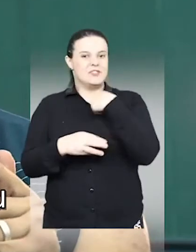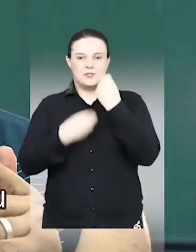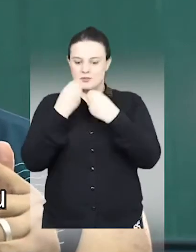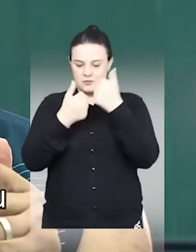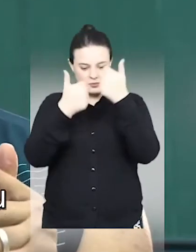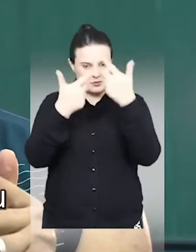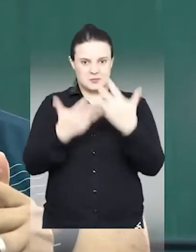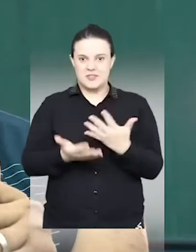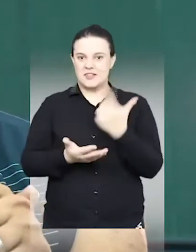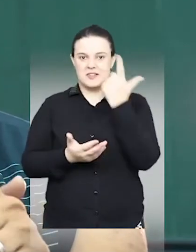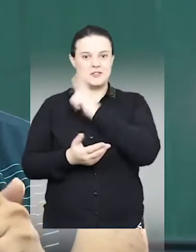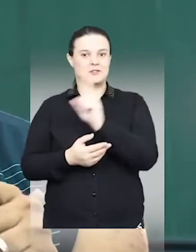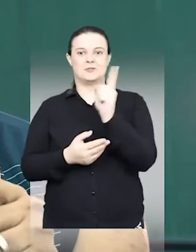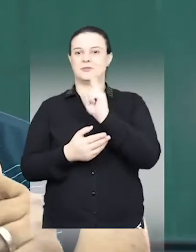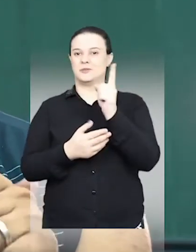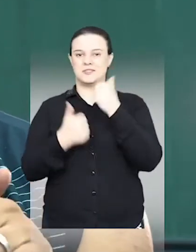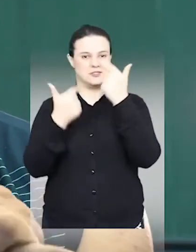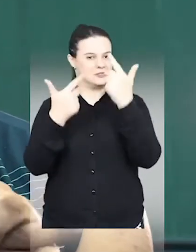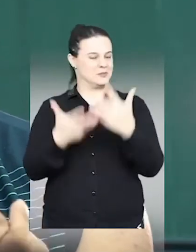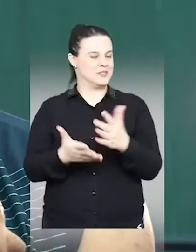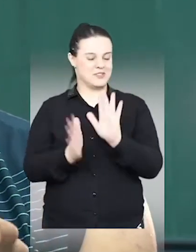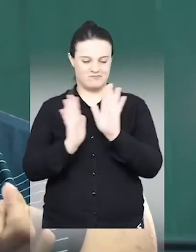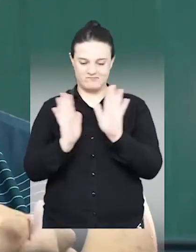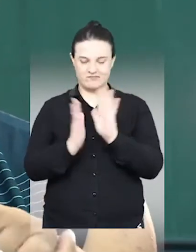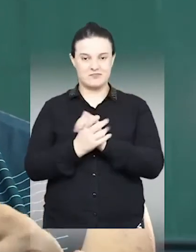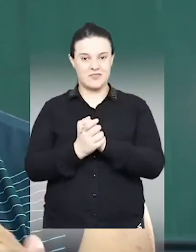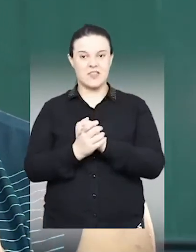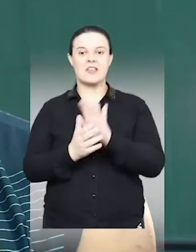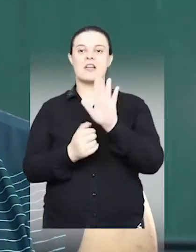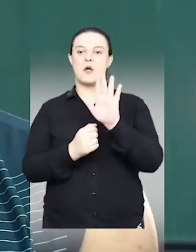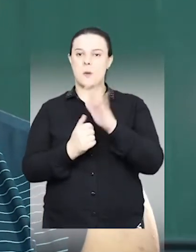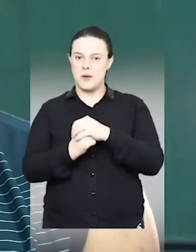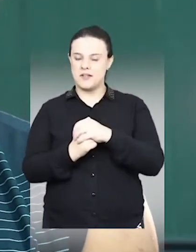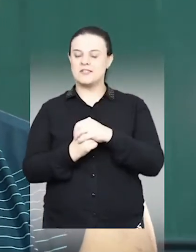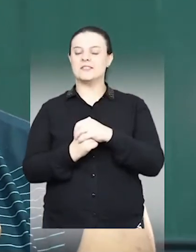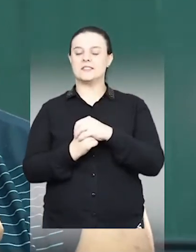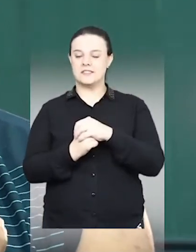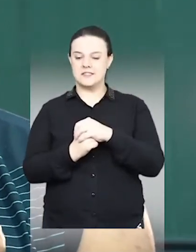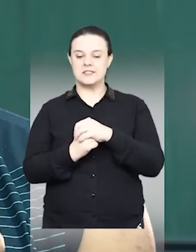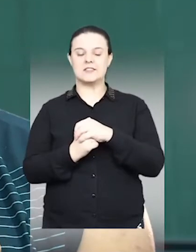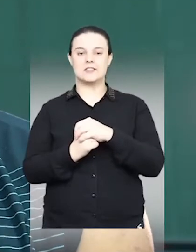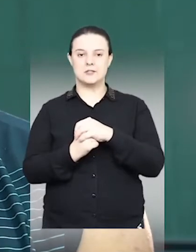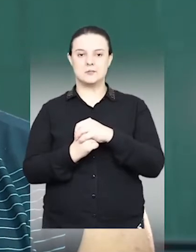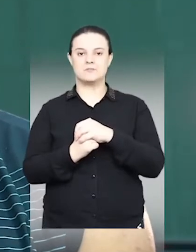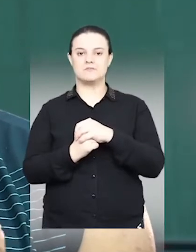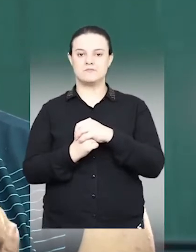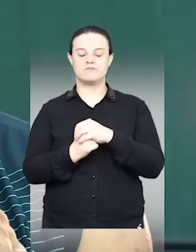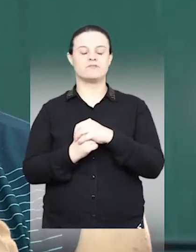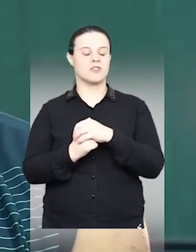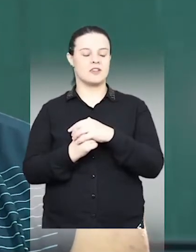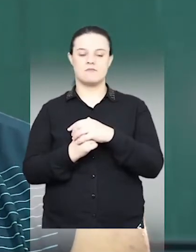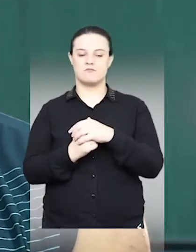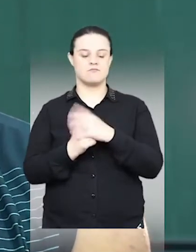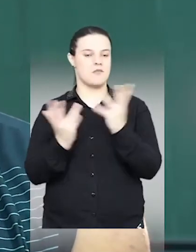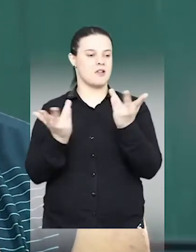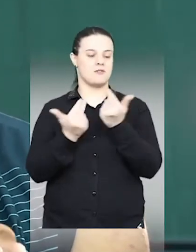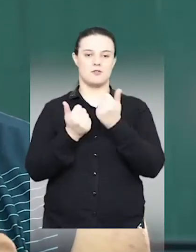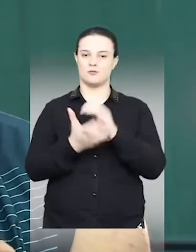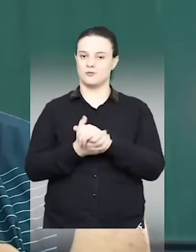de descrever, não consigo descrever em palavras, mas é